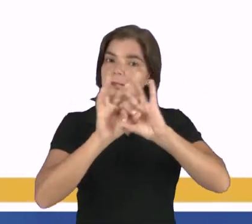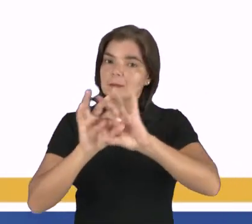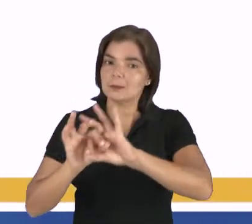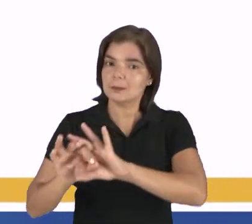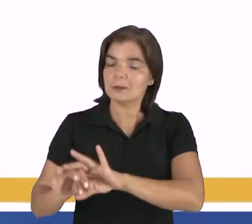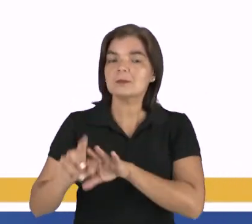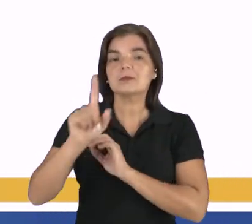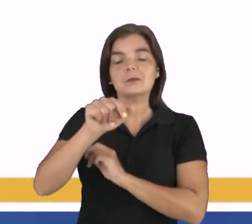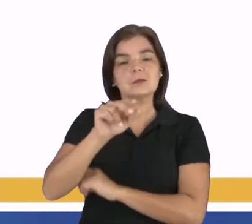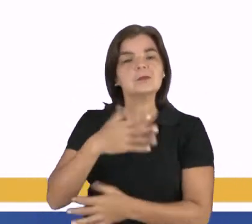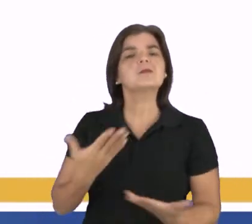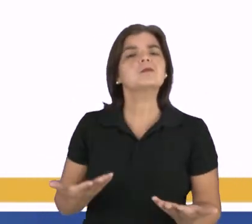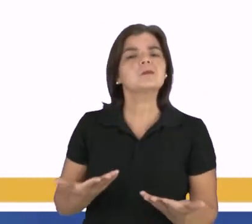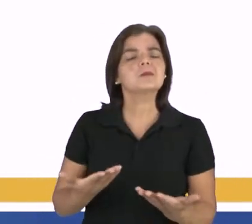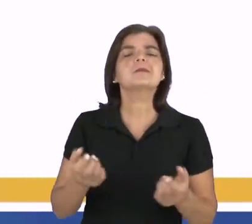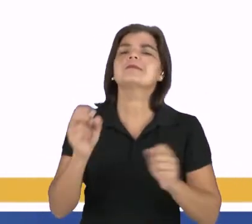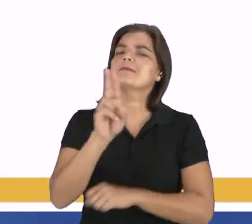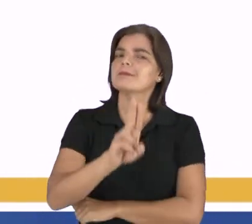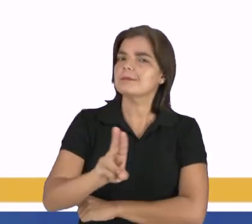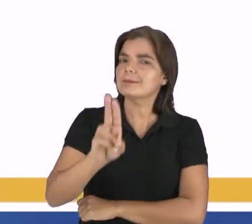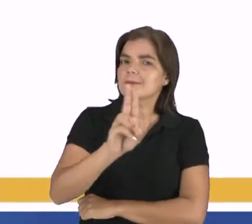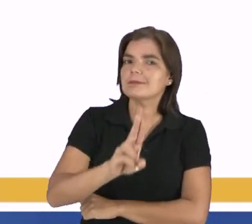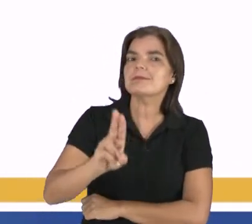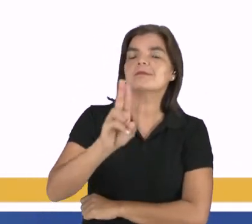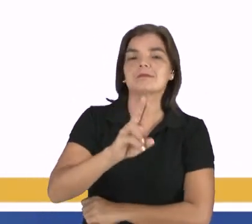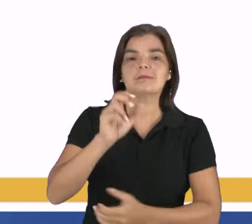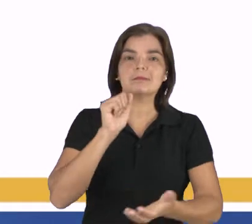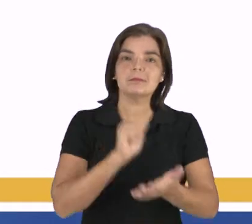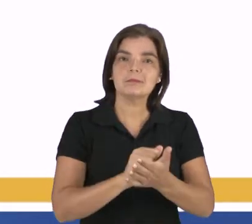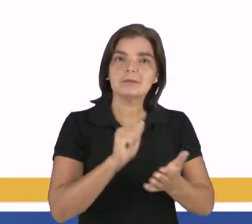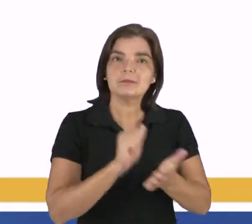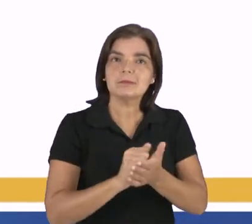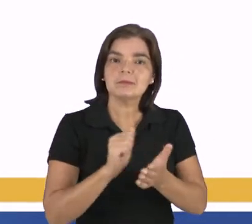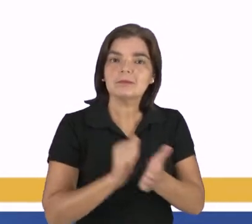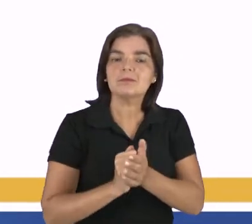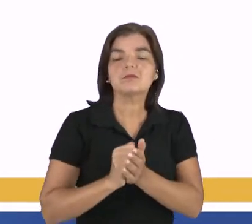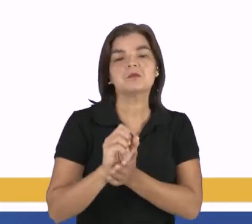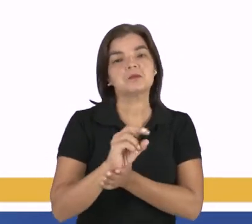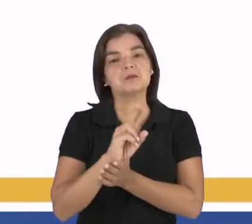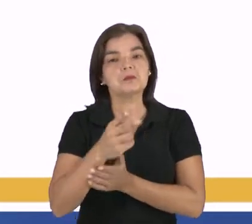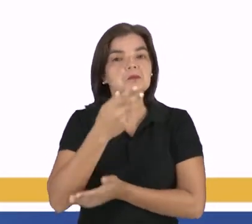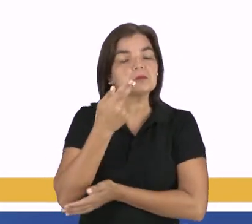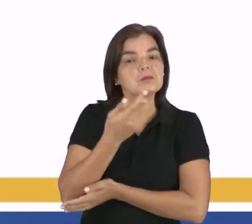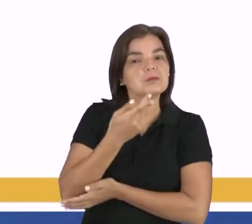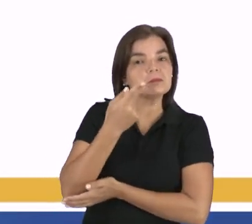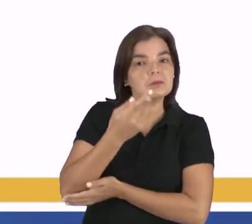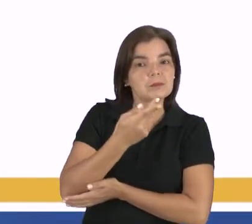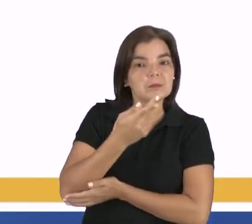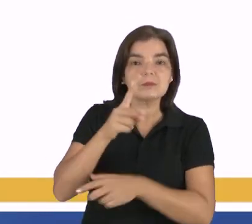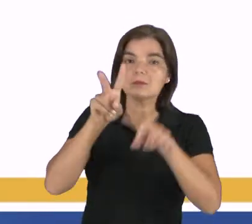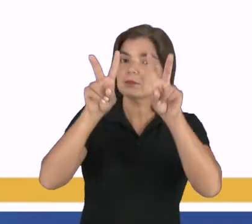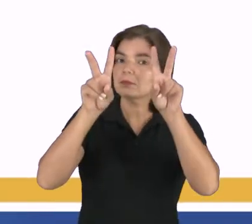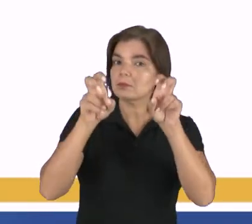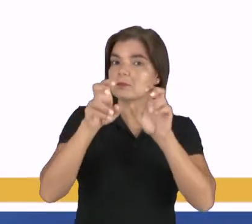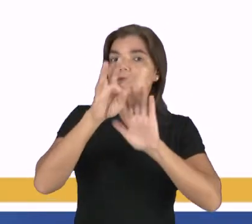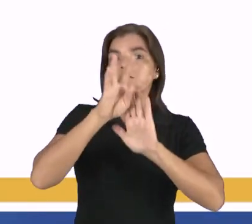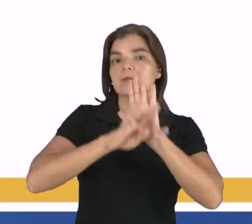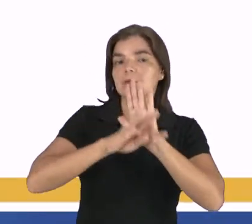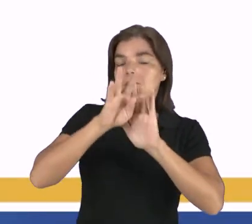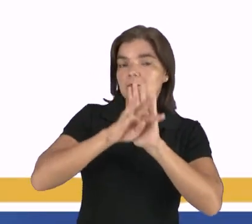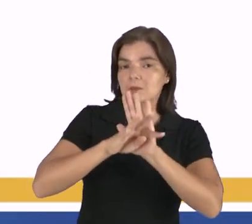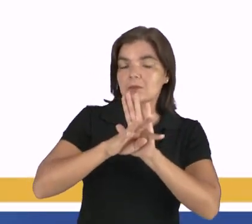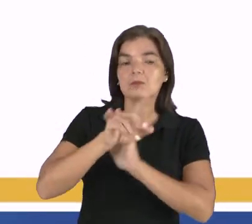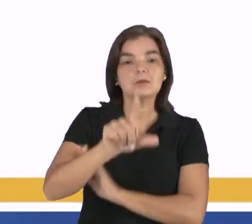coesão é aquela ação que nós utilizamos ao escrever ou ao falar o nosso texto,